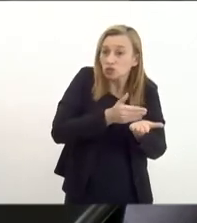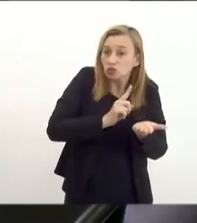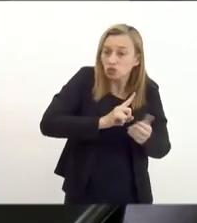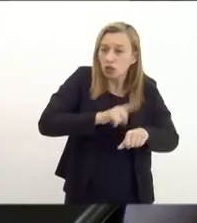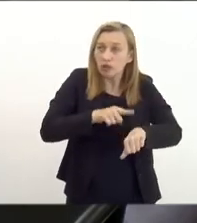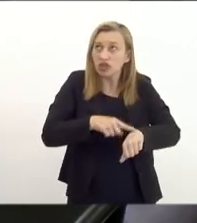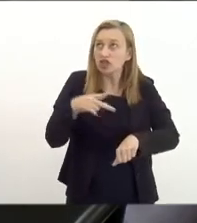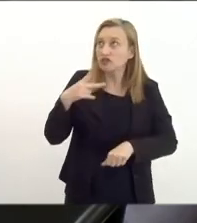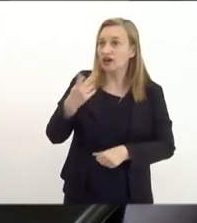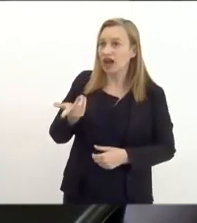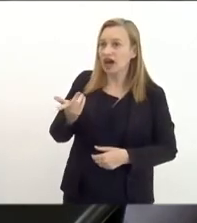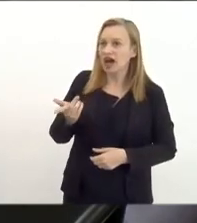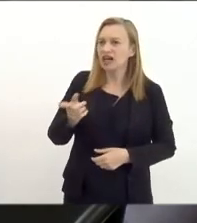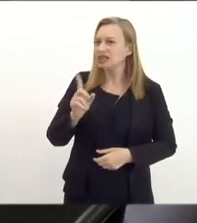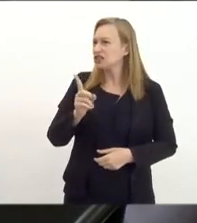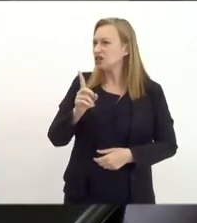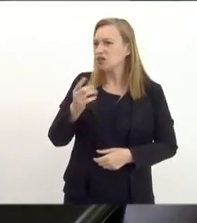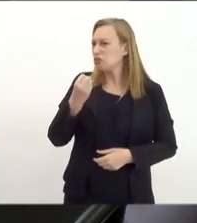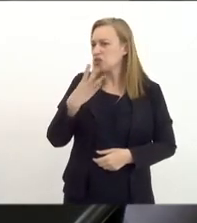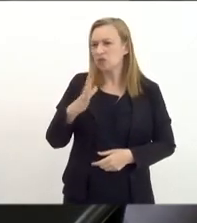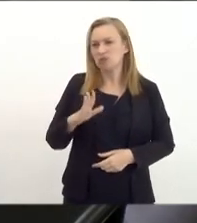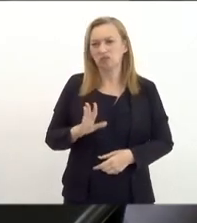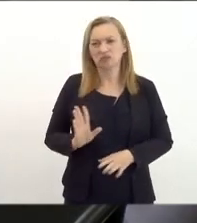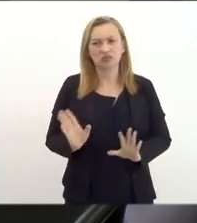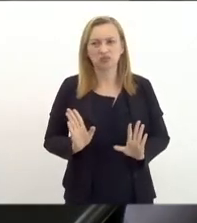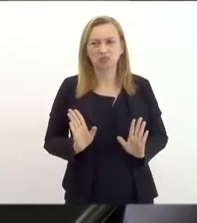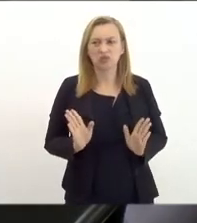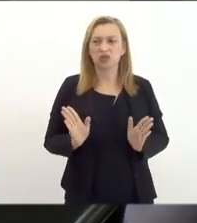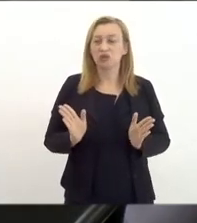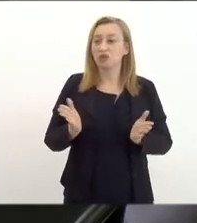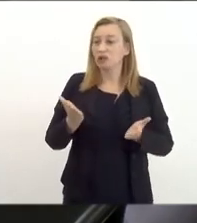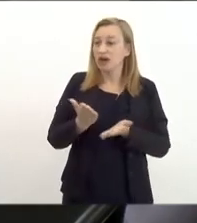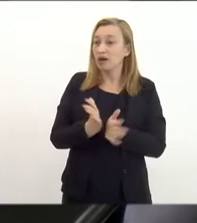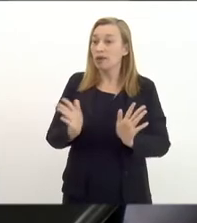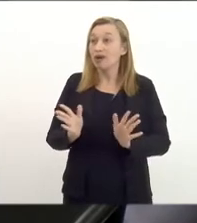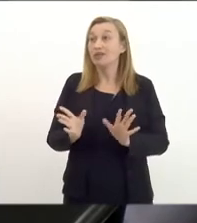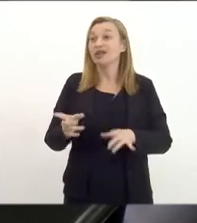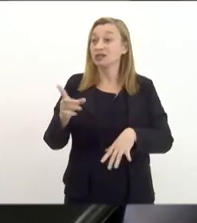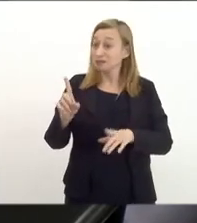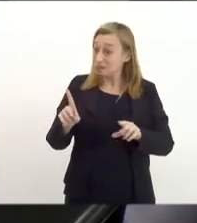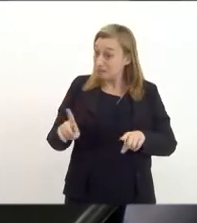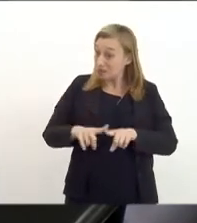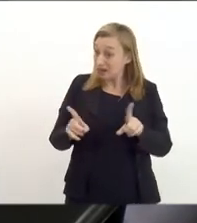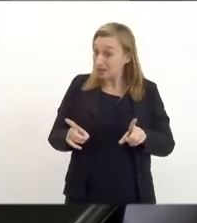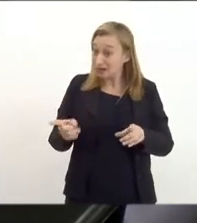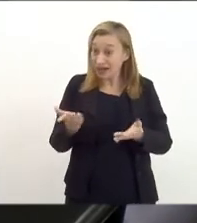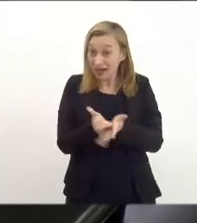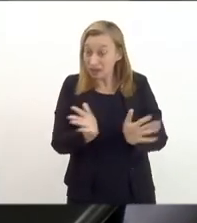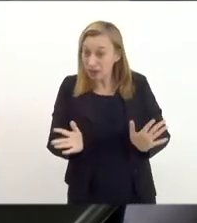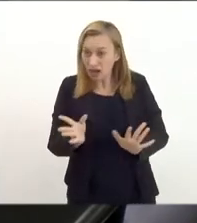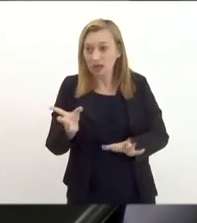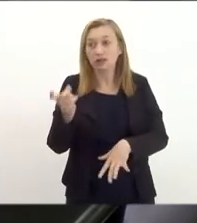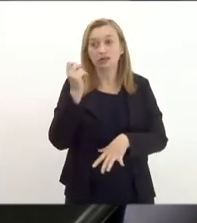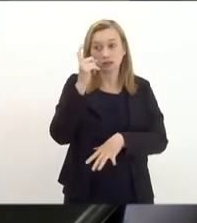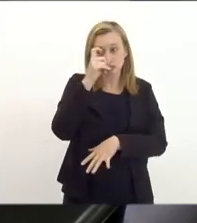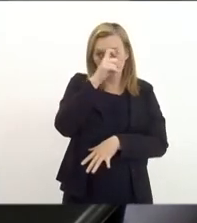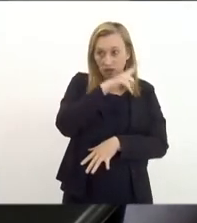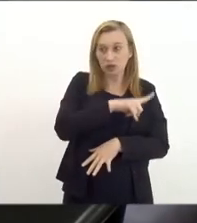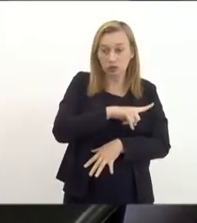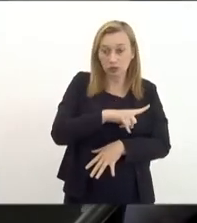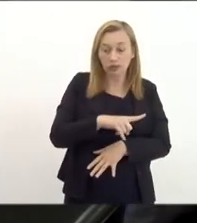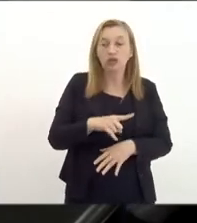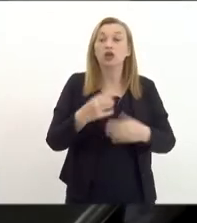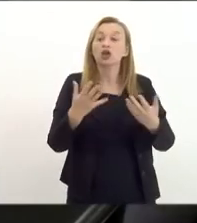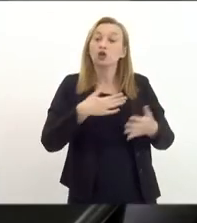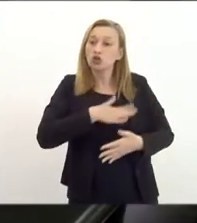momento que a gente diz assim ah não serve mais para desfazer isso isso leva muito tempo e aí eu gostaria de